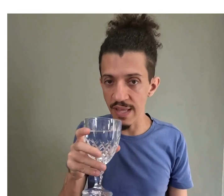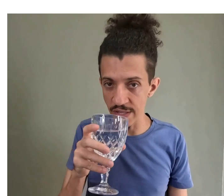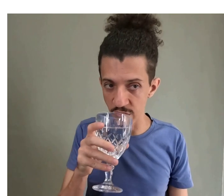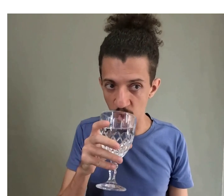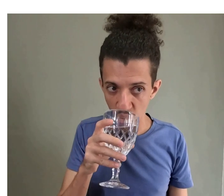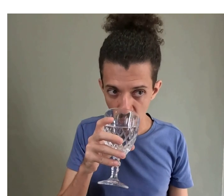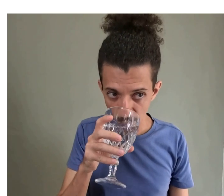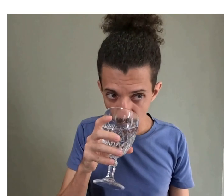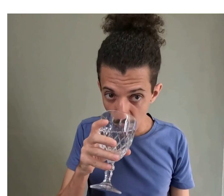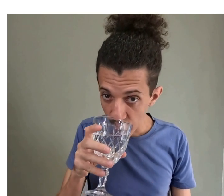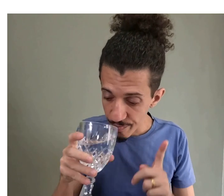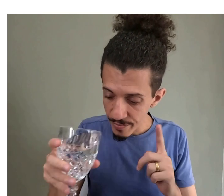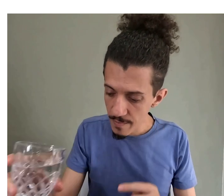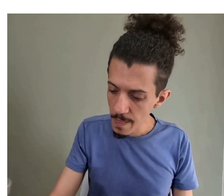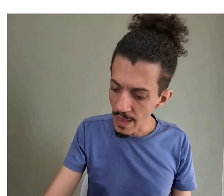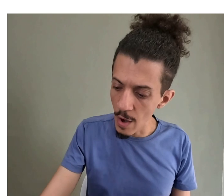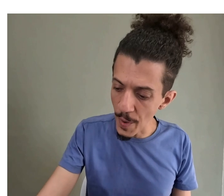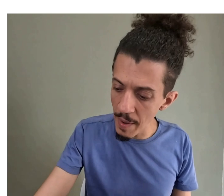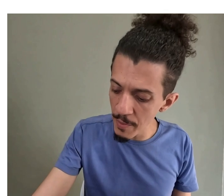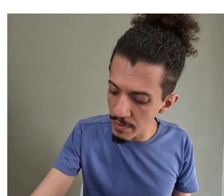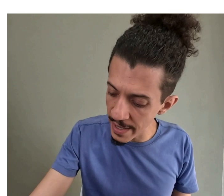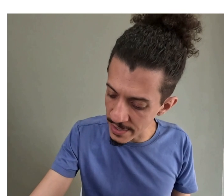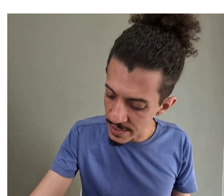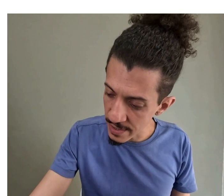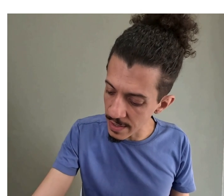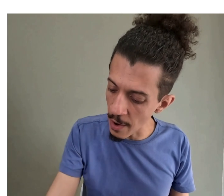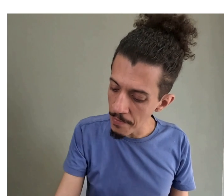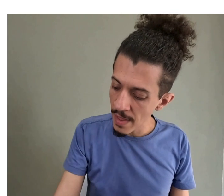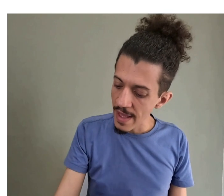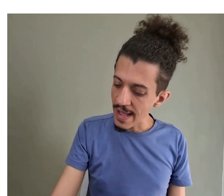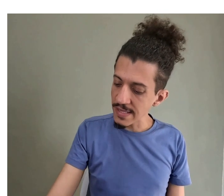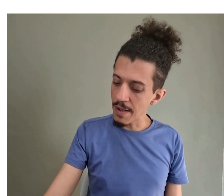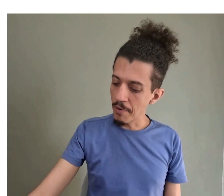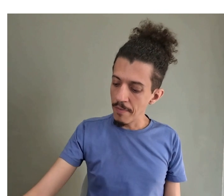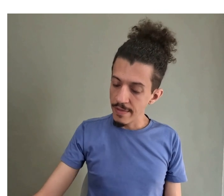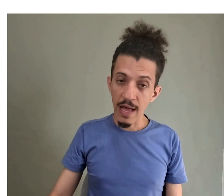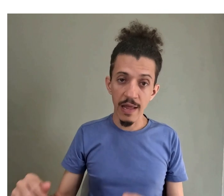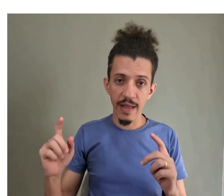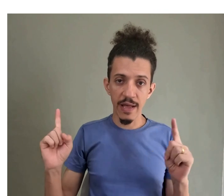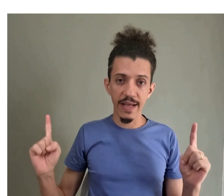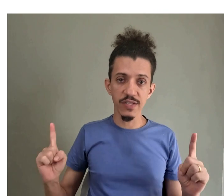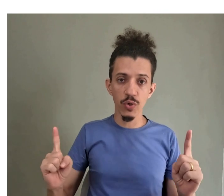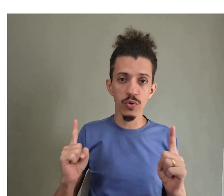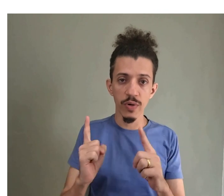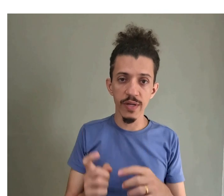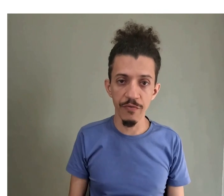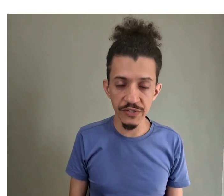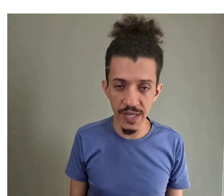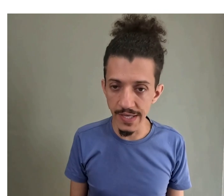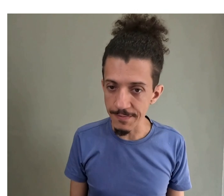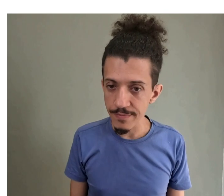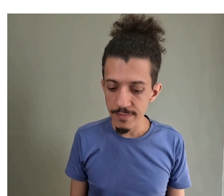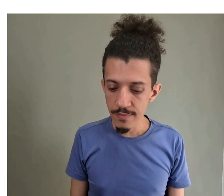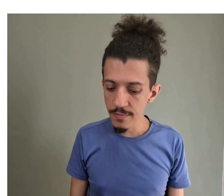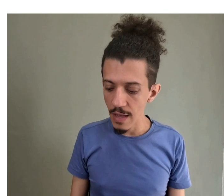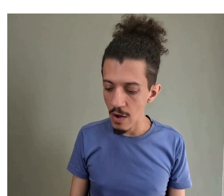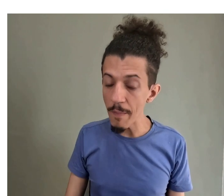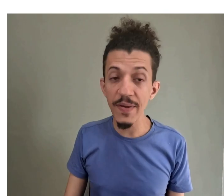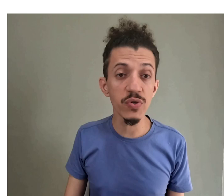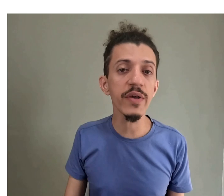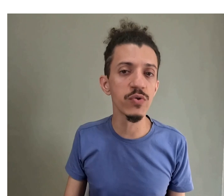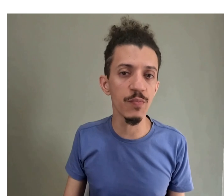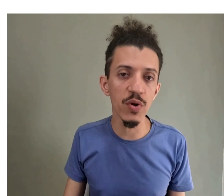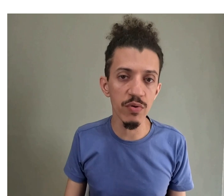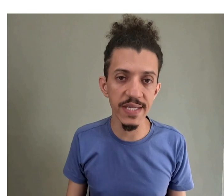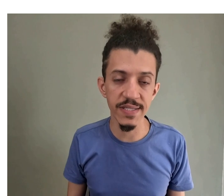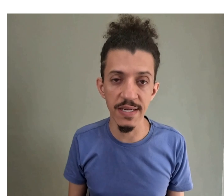te entende. É um problema muito grande. Então, exemplo, nessa estrutura que eu fiz aqui, uma